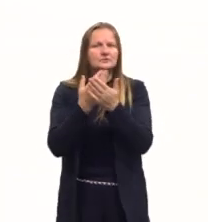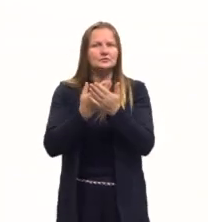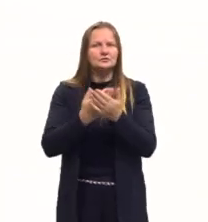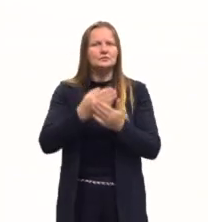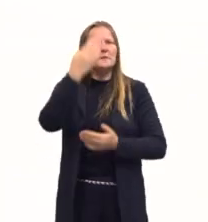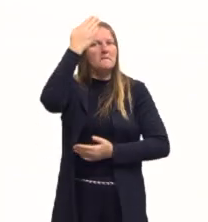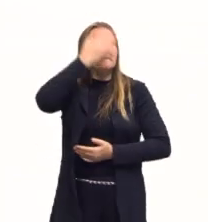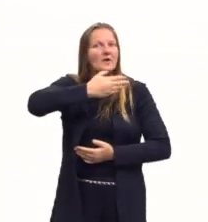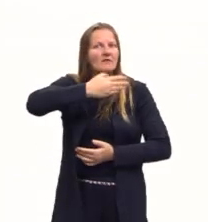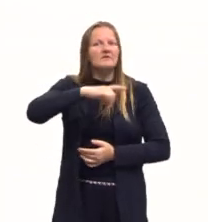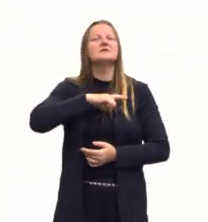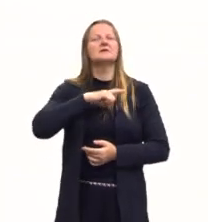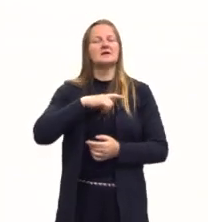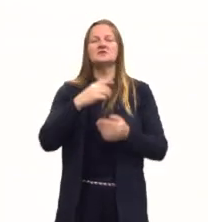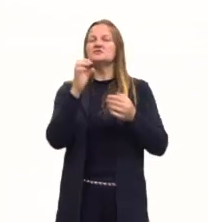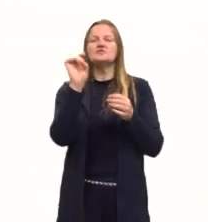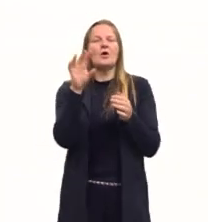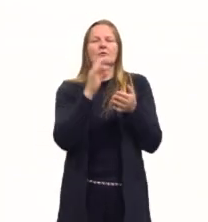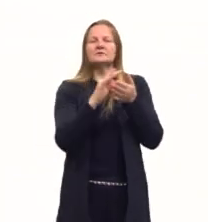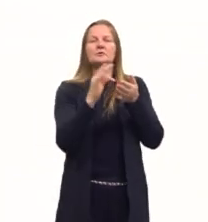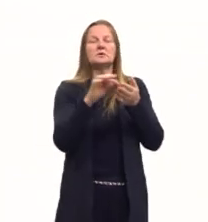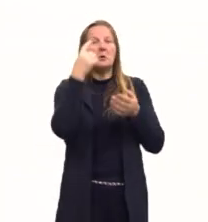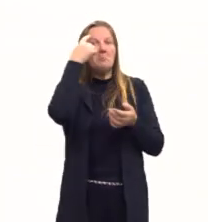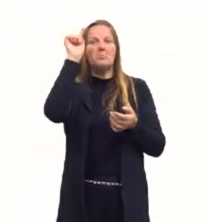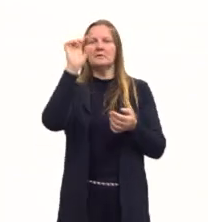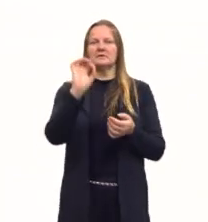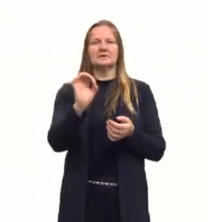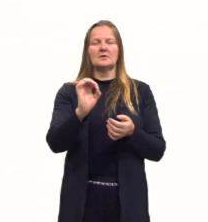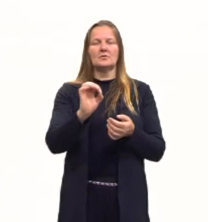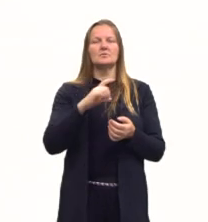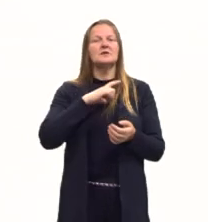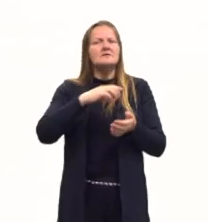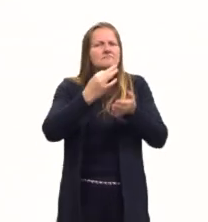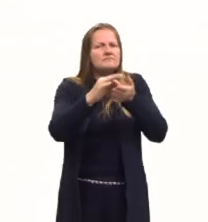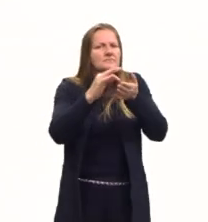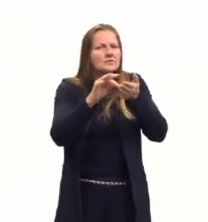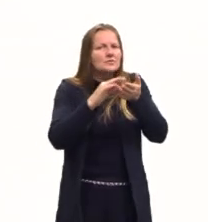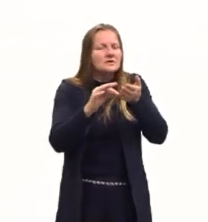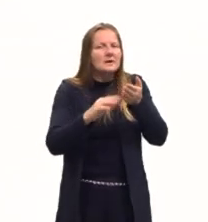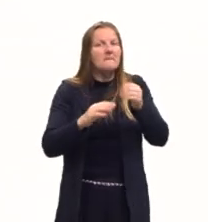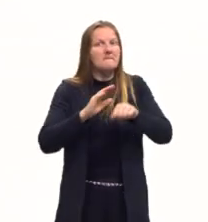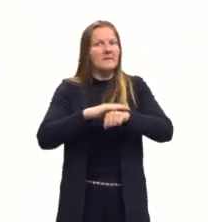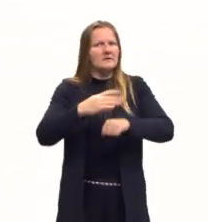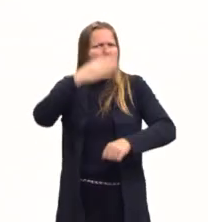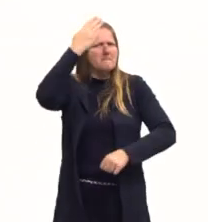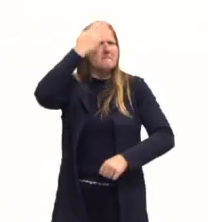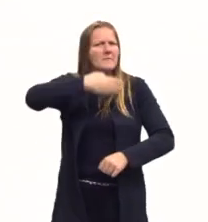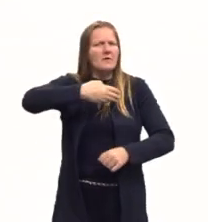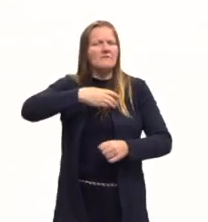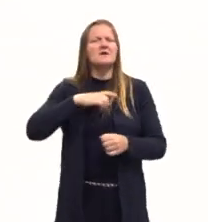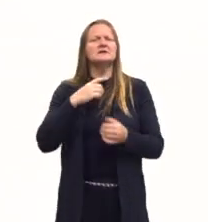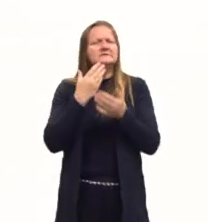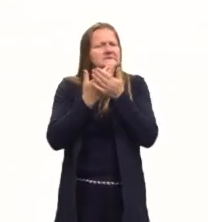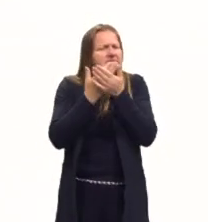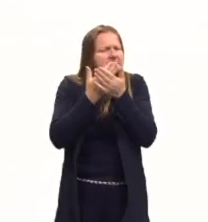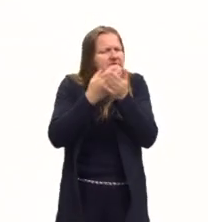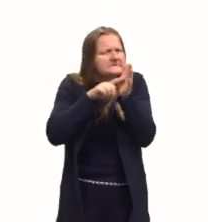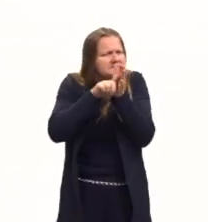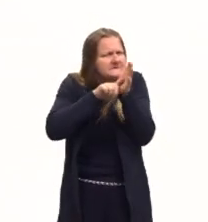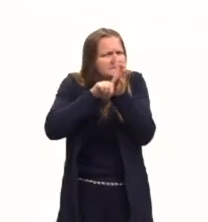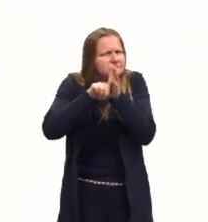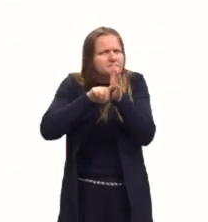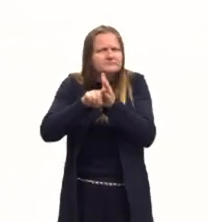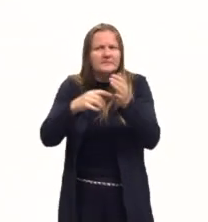tá não é uma teoria digamos assim Leviana né uma teoria baseada em muitos estudos e